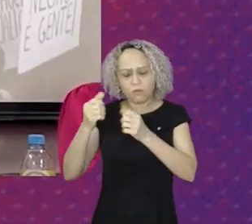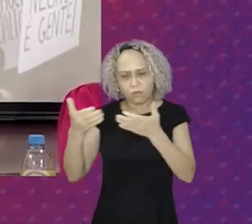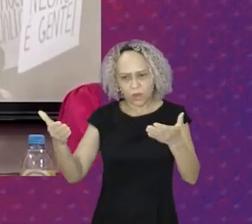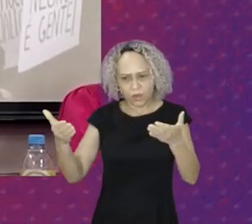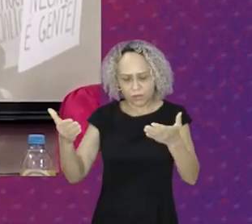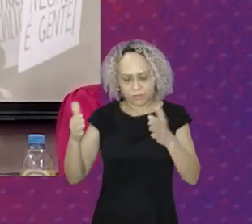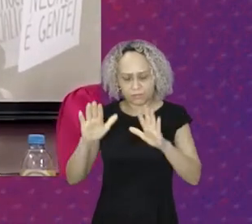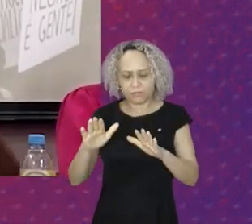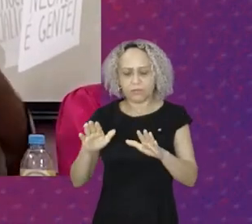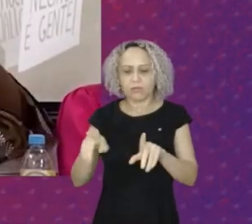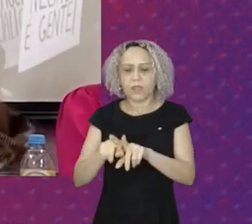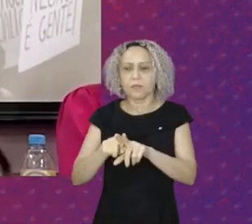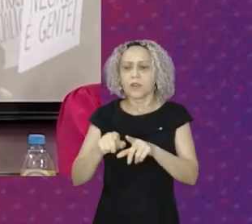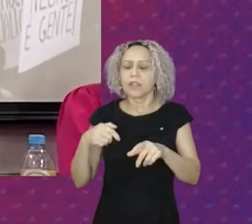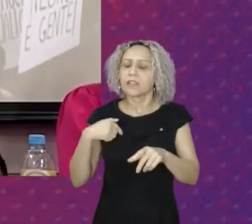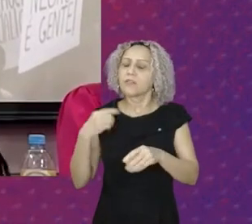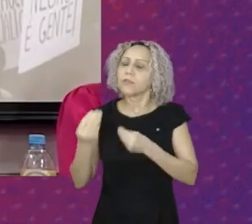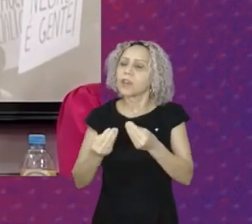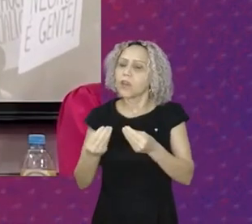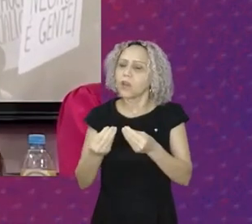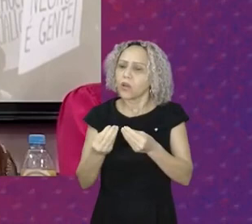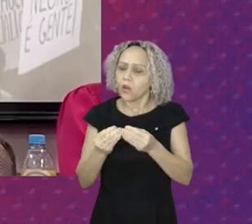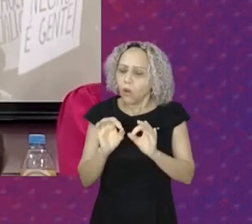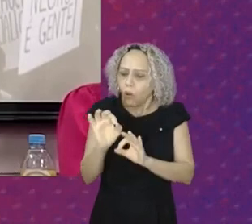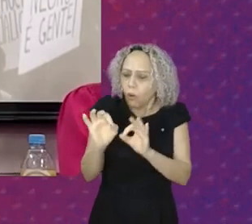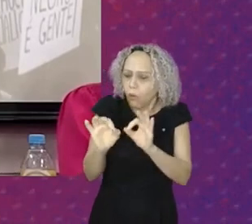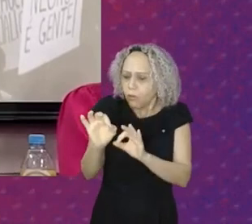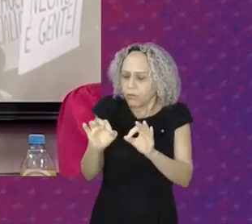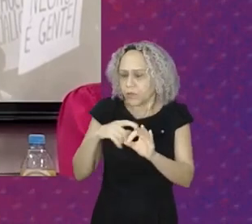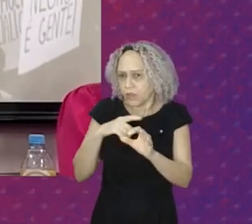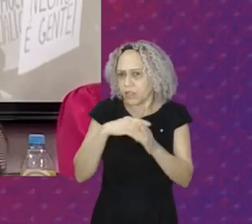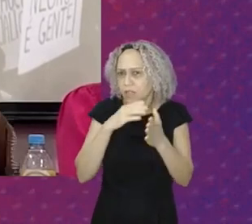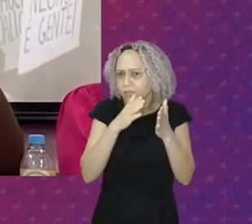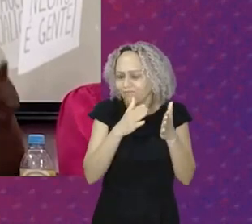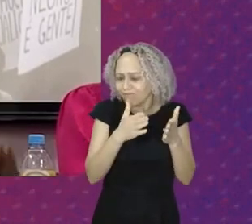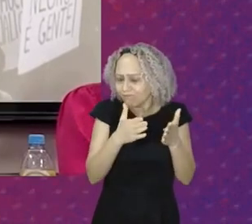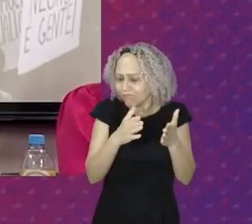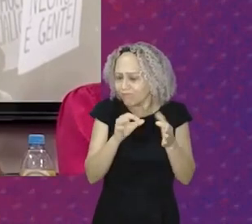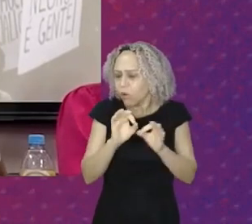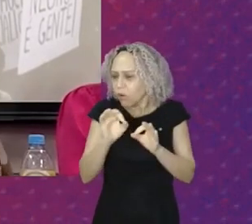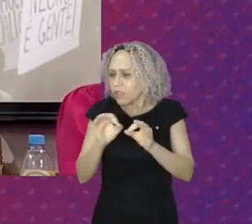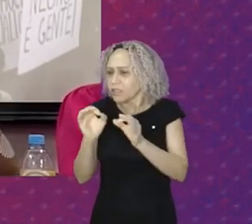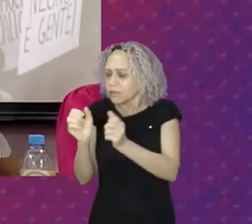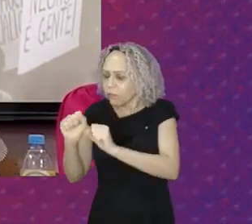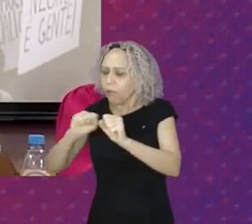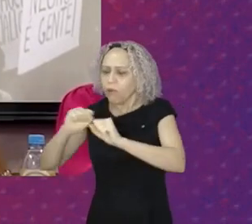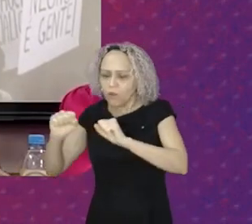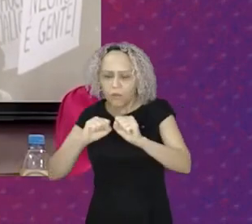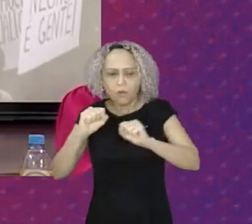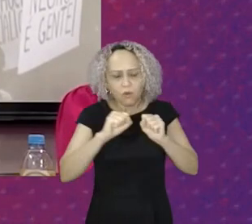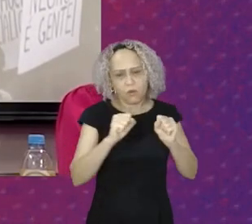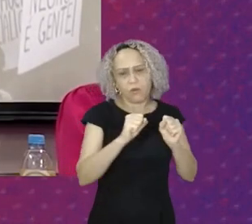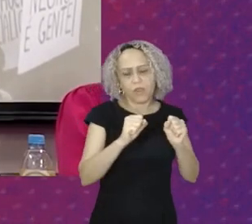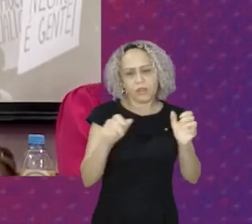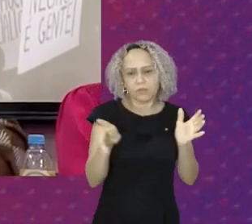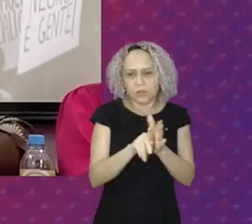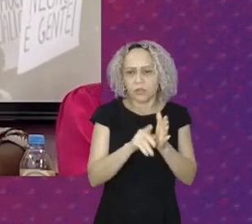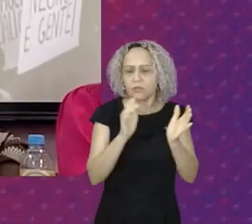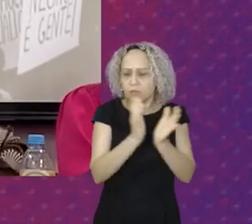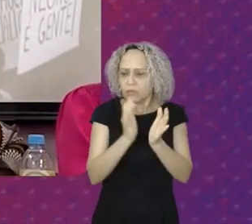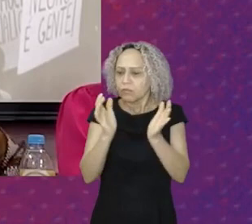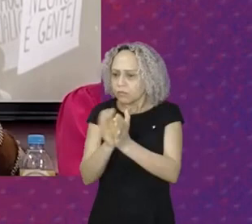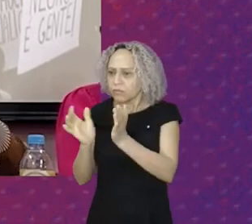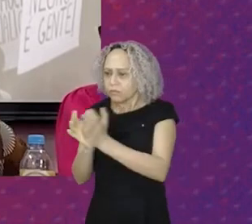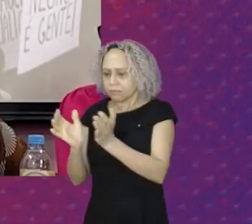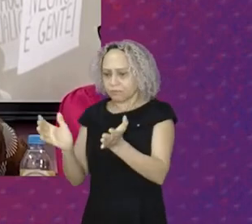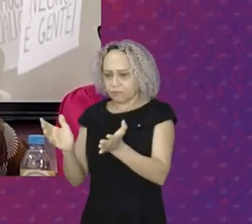clubes sociais negros, que antecedem ao MNU, a gente tem muitos municípios em Minas Gerais que têm clubes sociais negros. E por